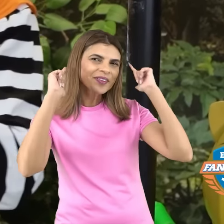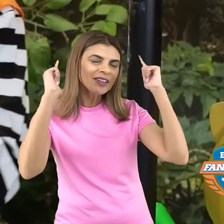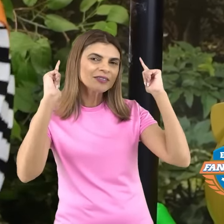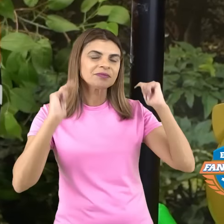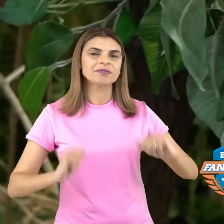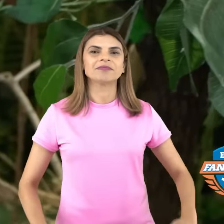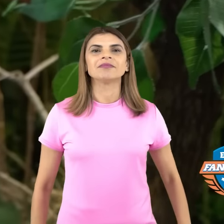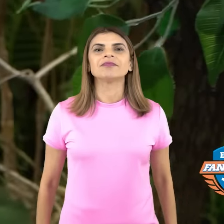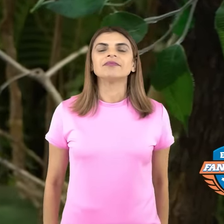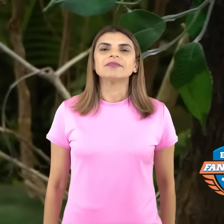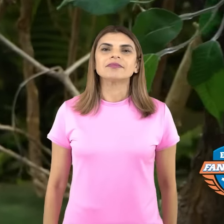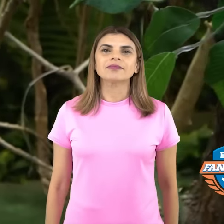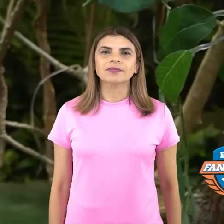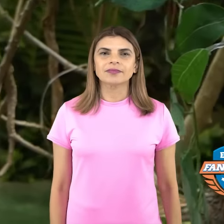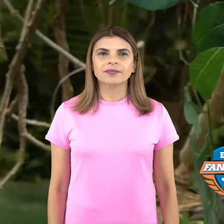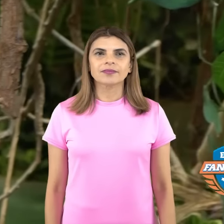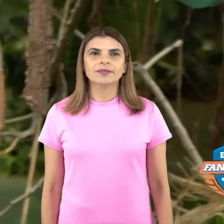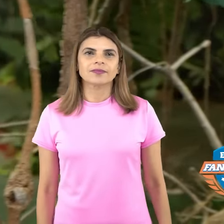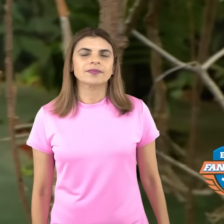Aventureiros!